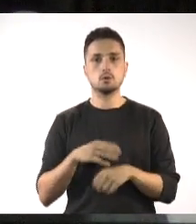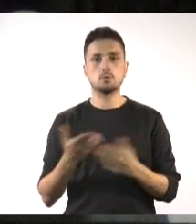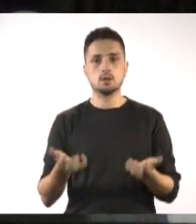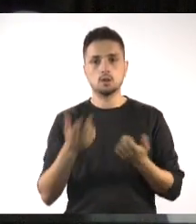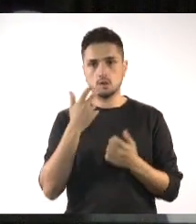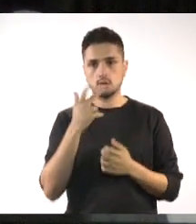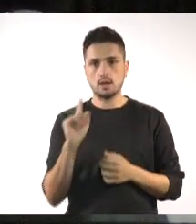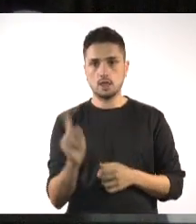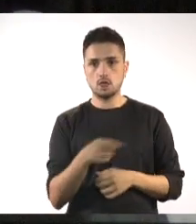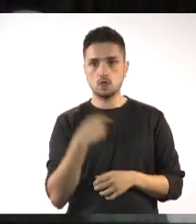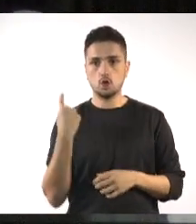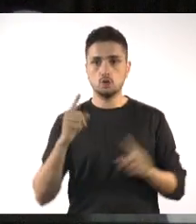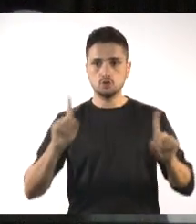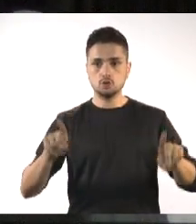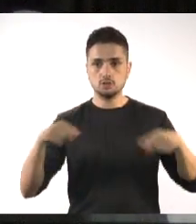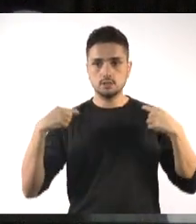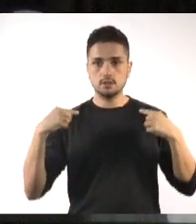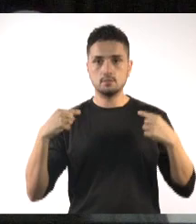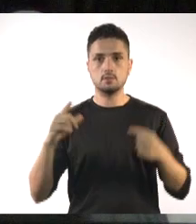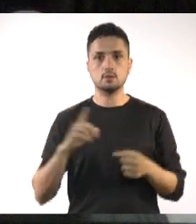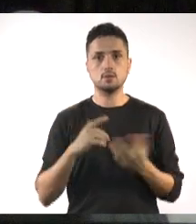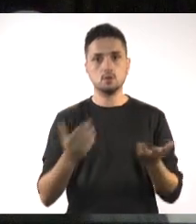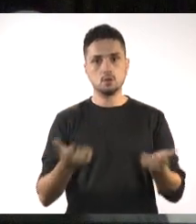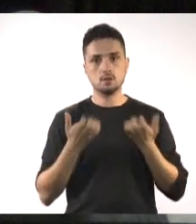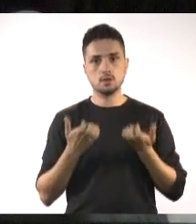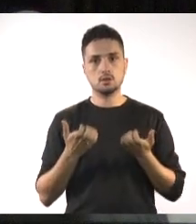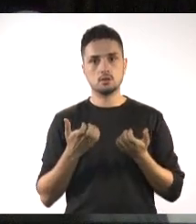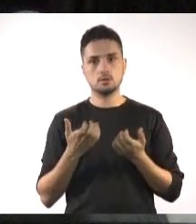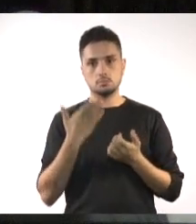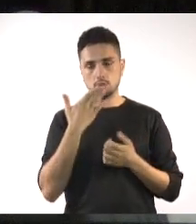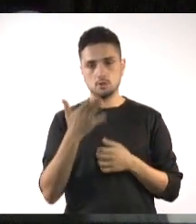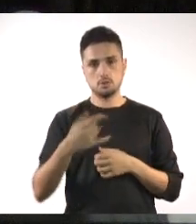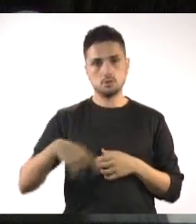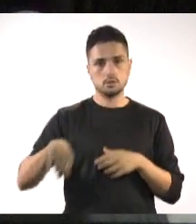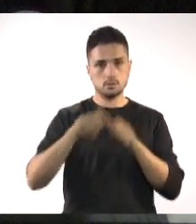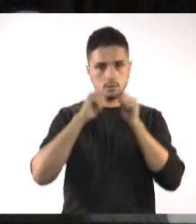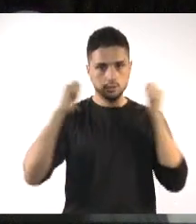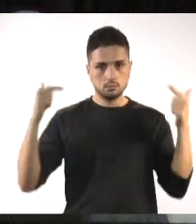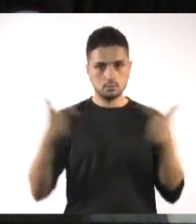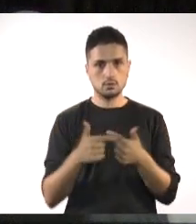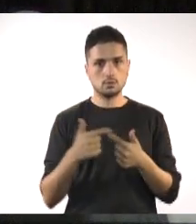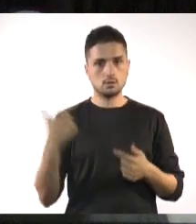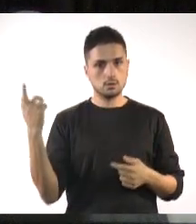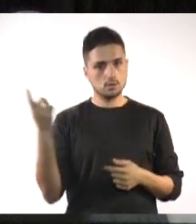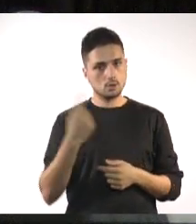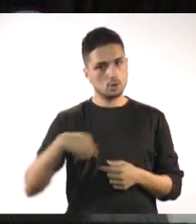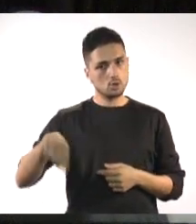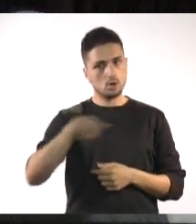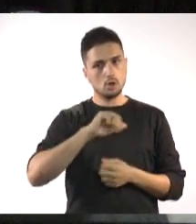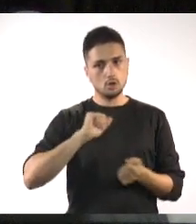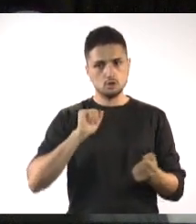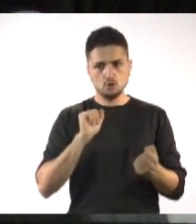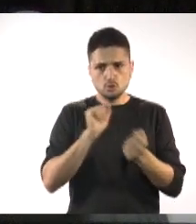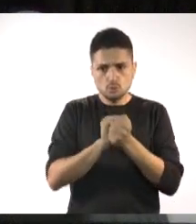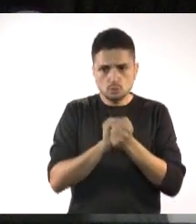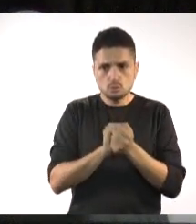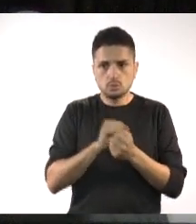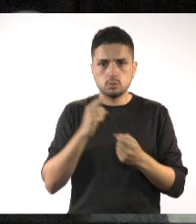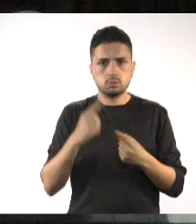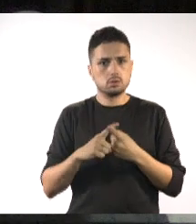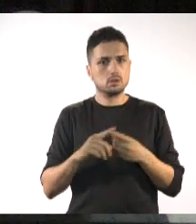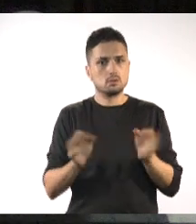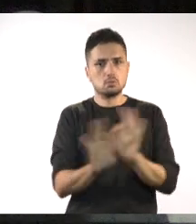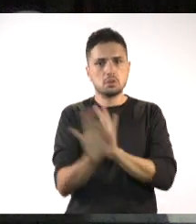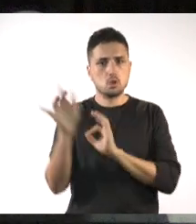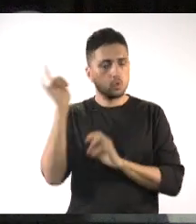dos nossos desafios e quero colocar aqui para essa Assembleia, para nós ficarmos juntos, porque ninguém responde a tamanho